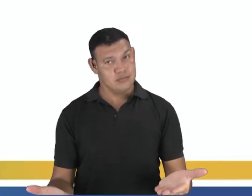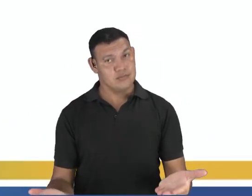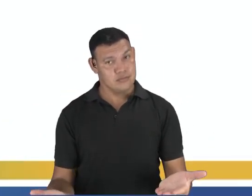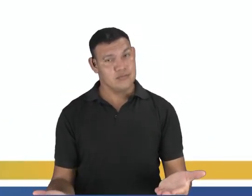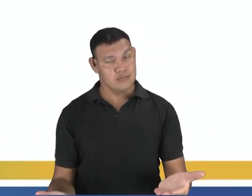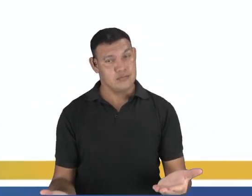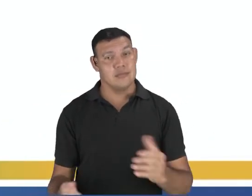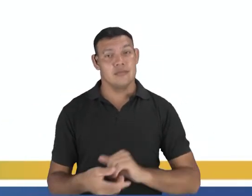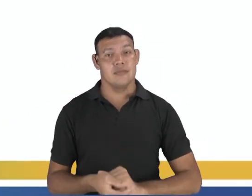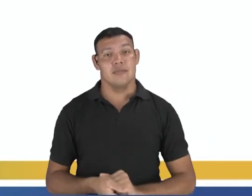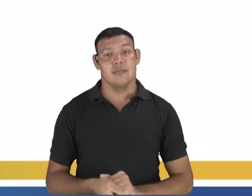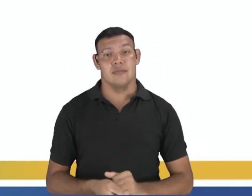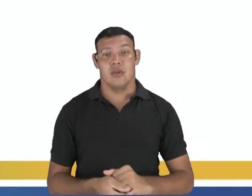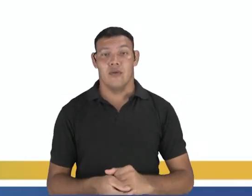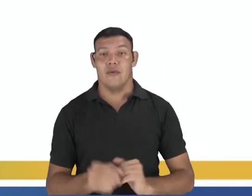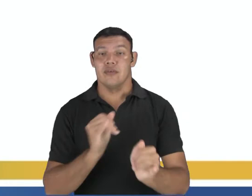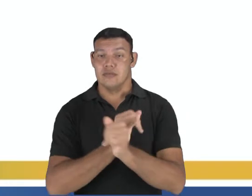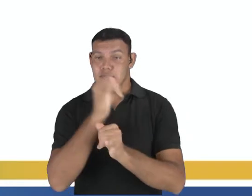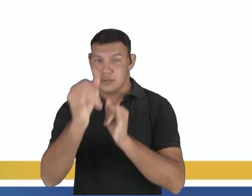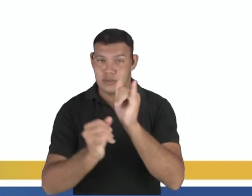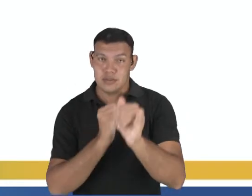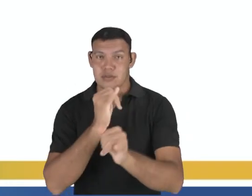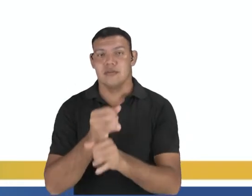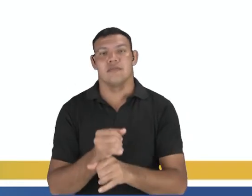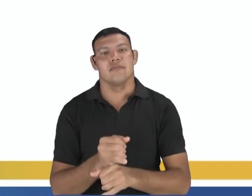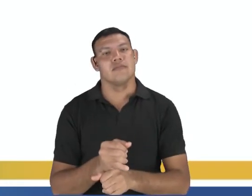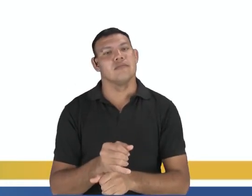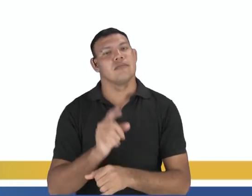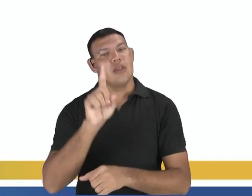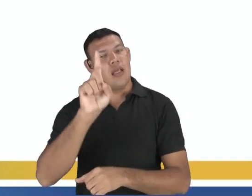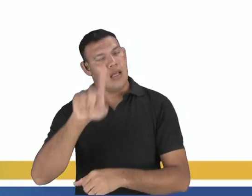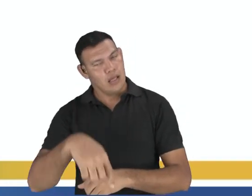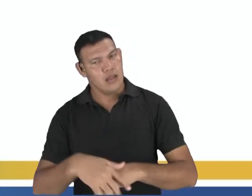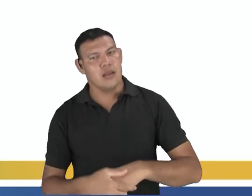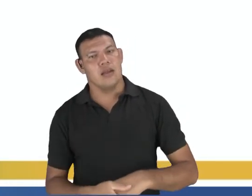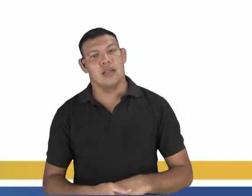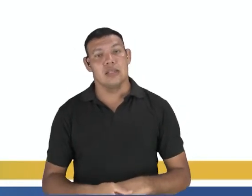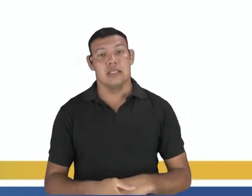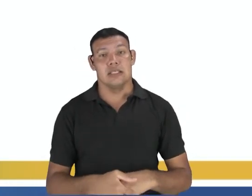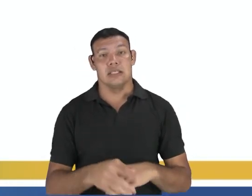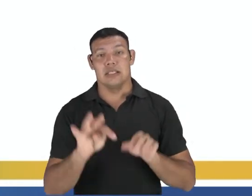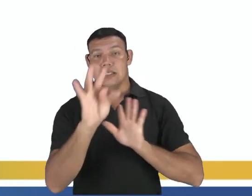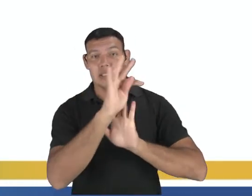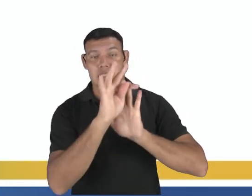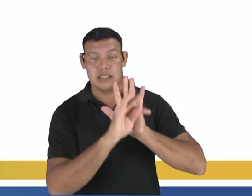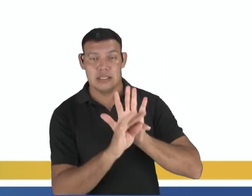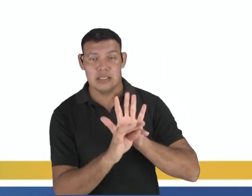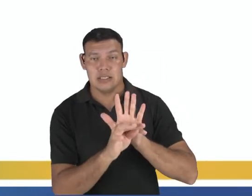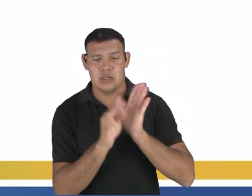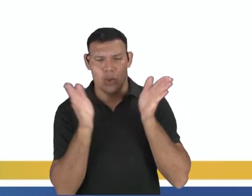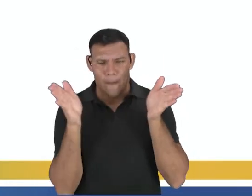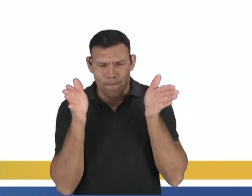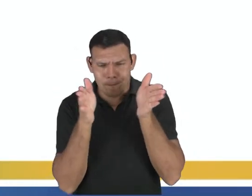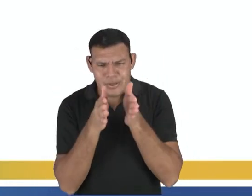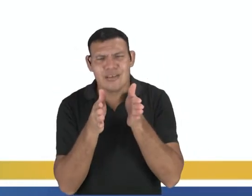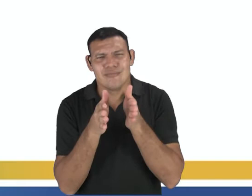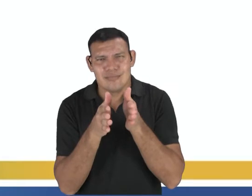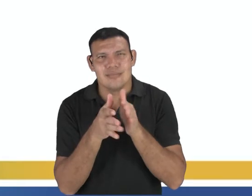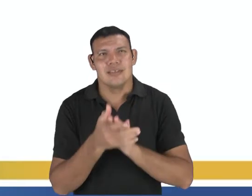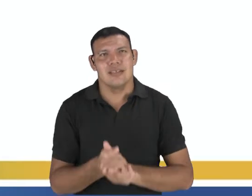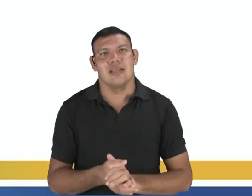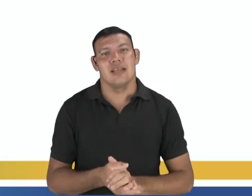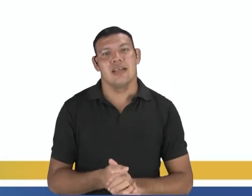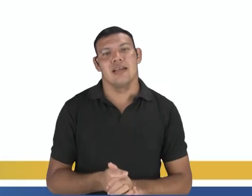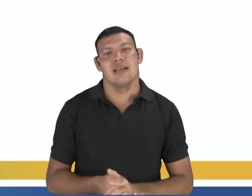eletrônico, né, da nossa comunicação eletrônica é o quê? É o hipertexto, que hoje quando você vai fazer uma pesquisa, aparecem lá